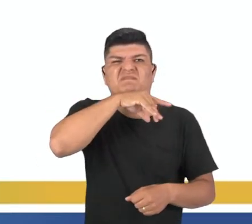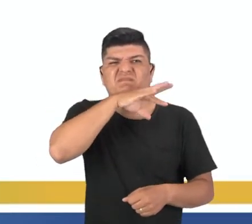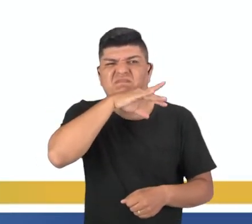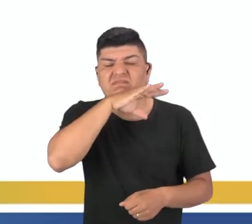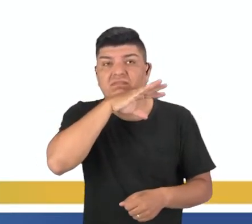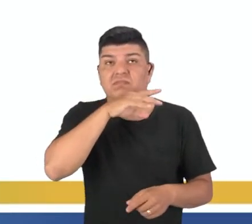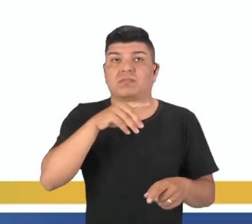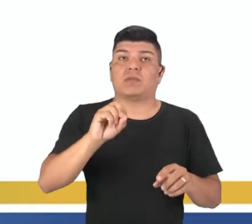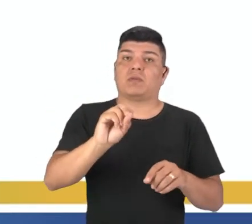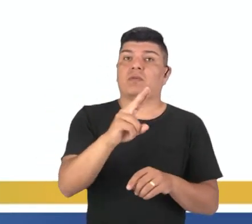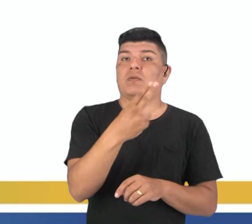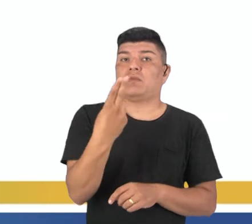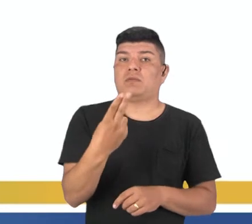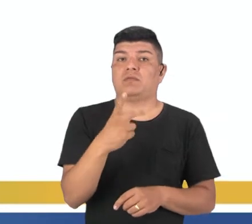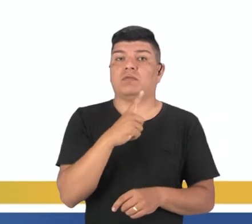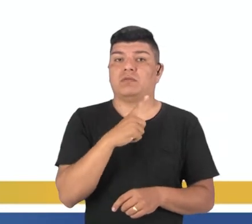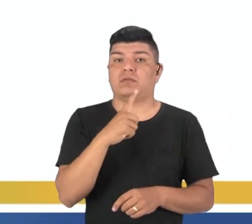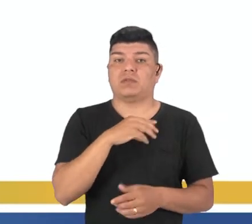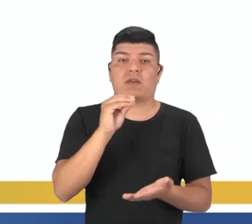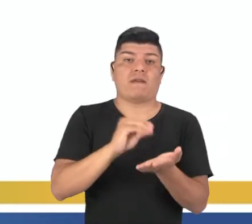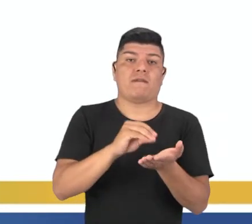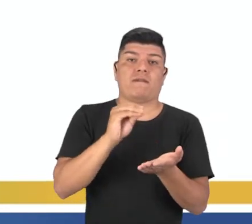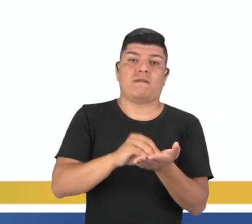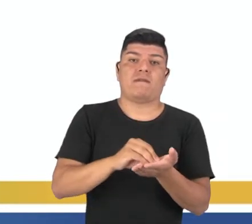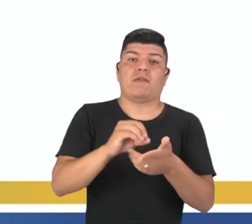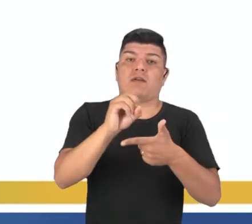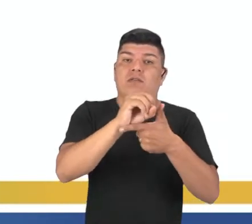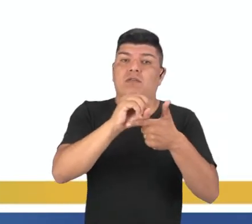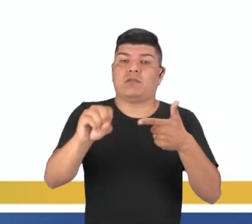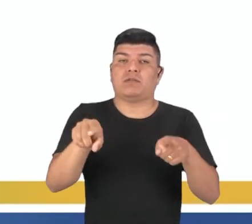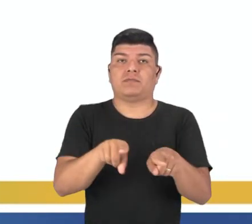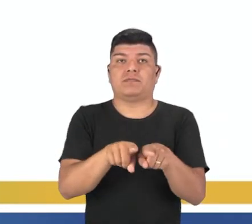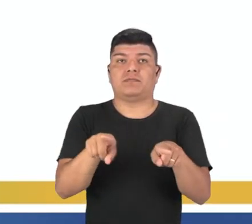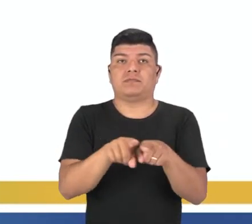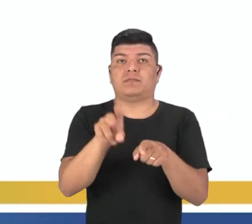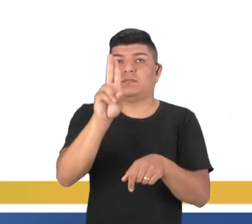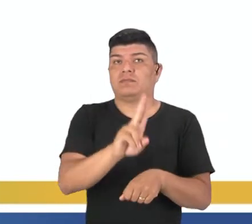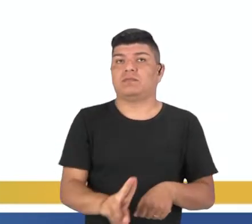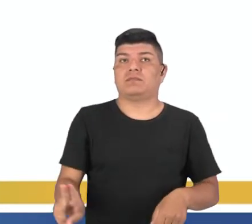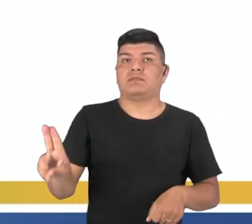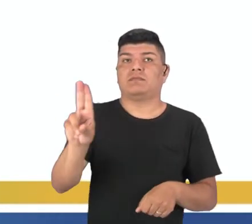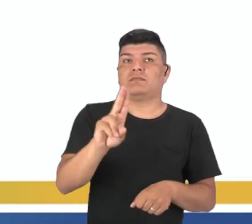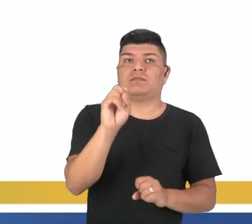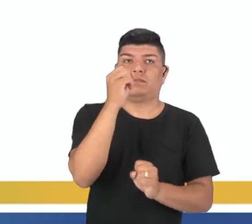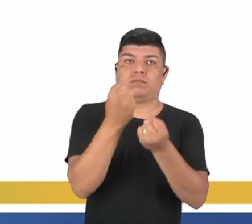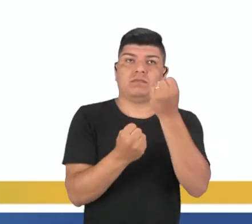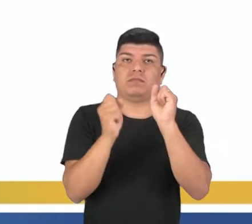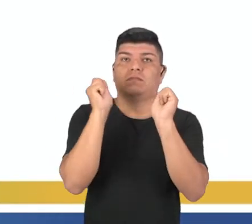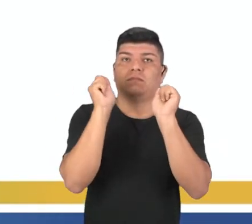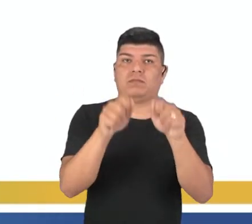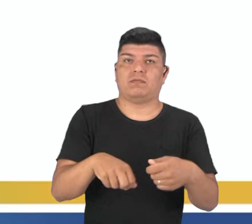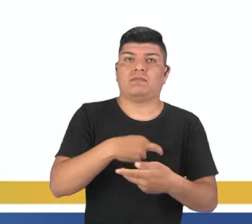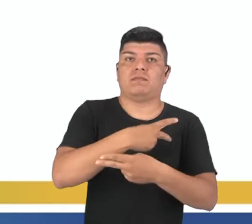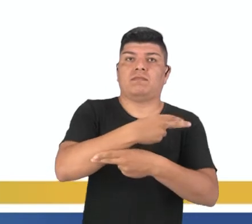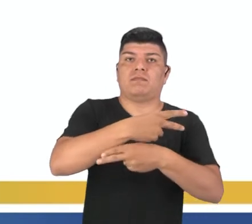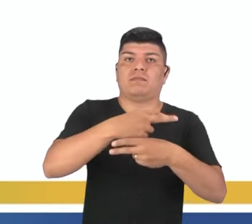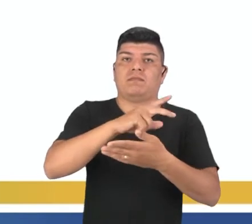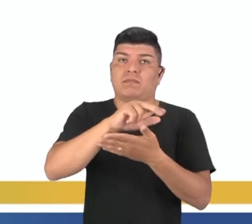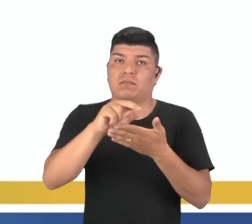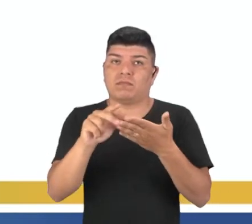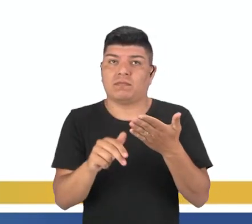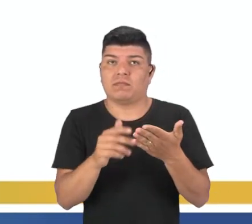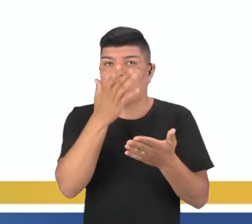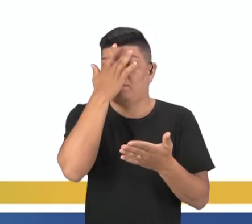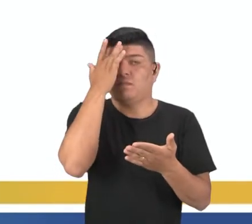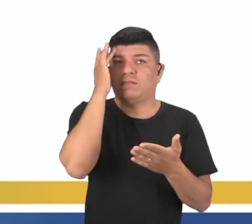tóxicos ou onde haja falta de oxigênio. O uso de tal equipamento ele pode trazer diversas vantagens